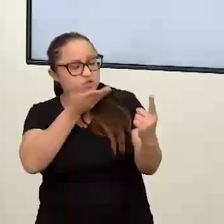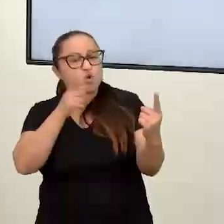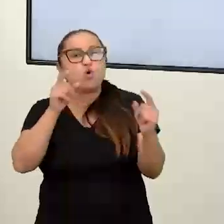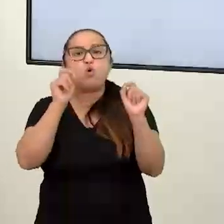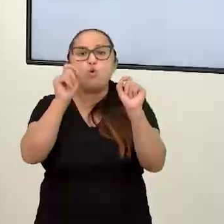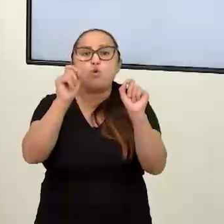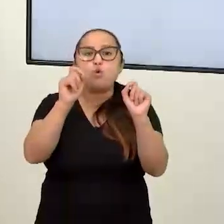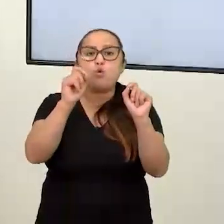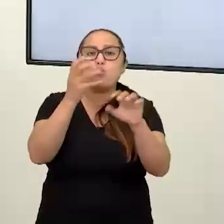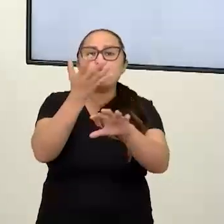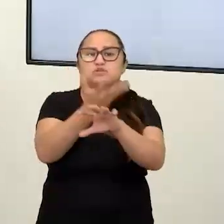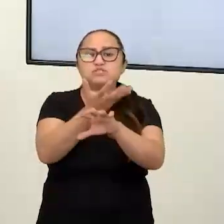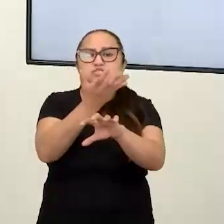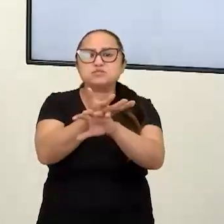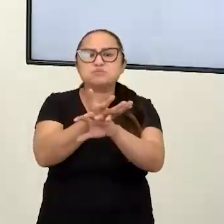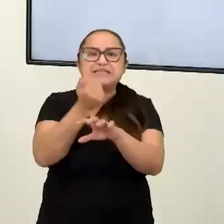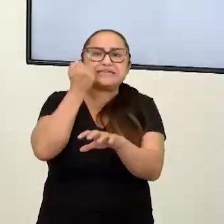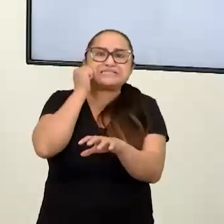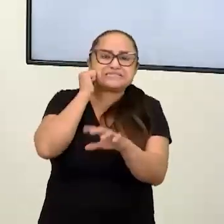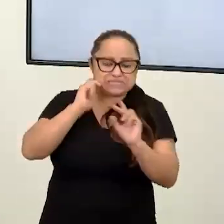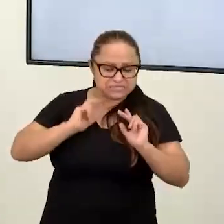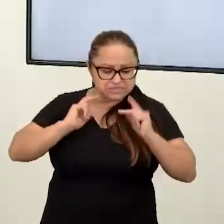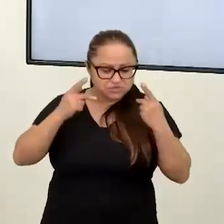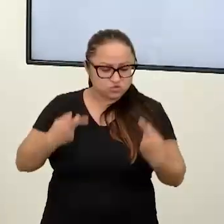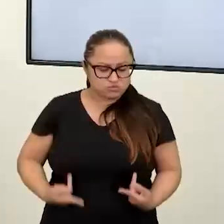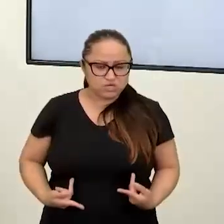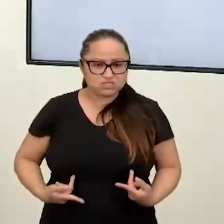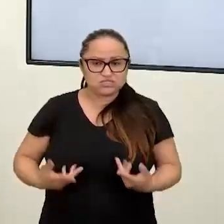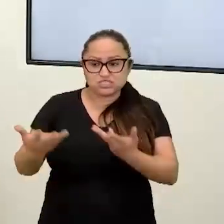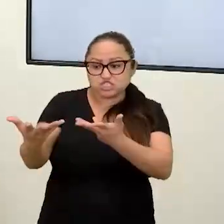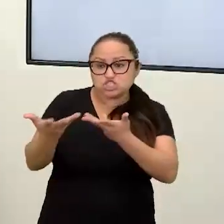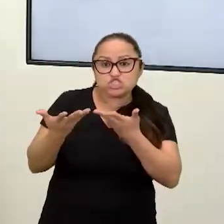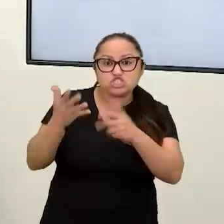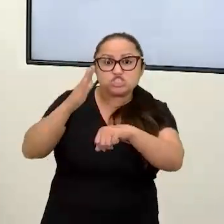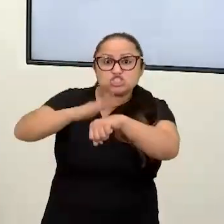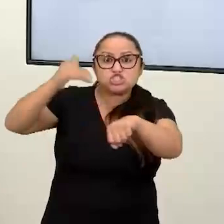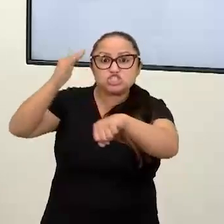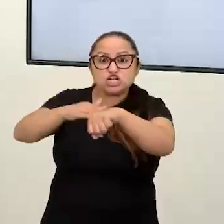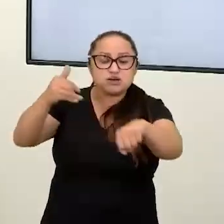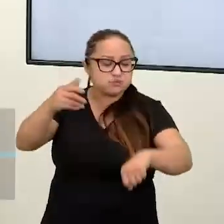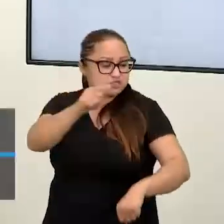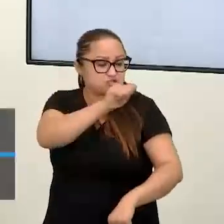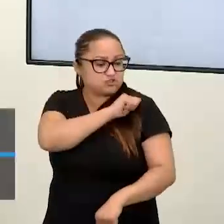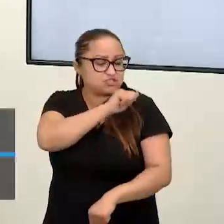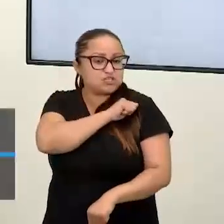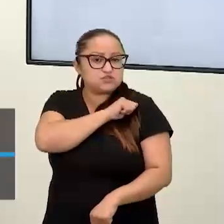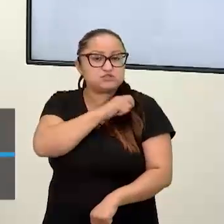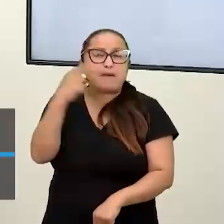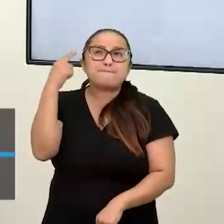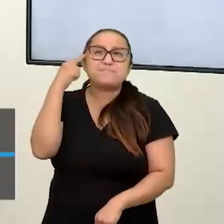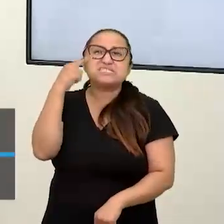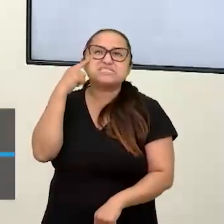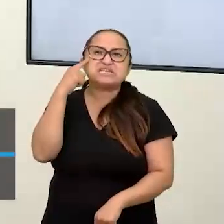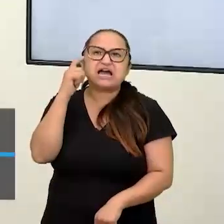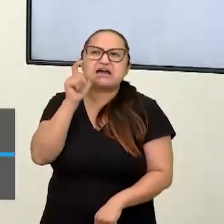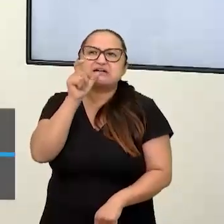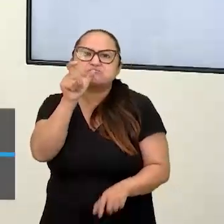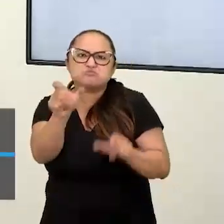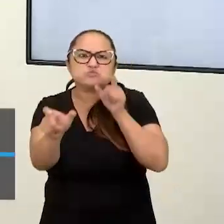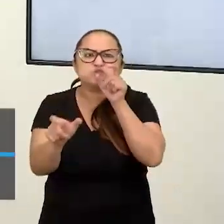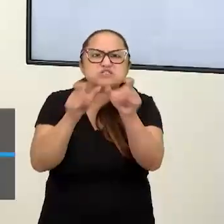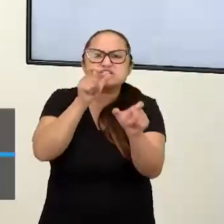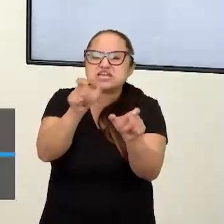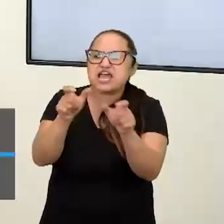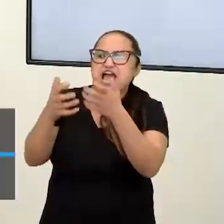dos componentes das ciências humanas que convida os nossos estudantes a fazer essa crítica, a se deslocar,